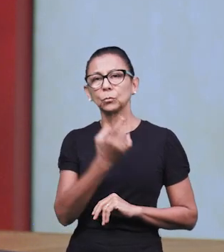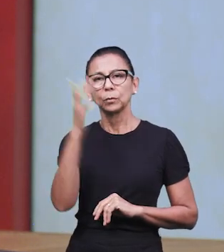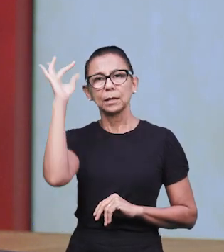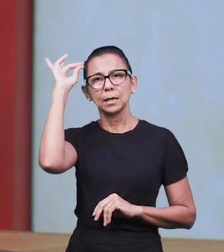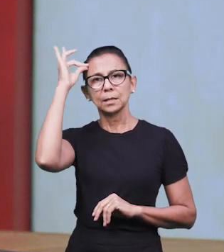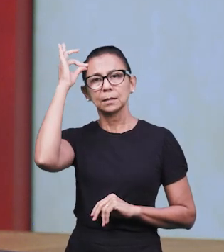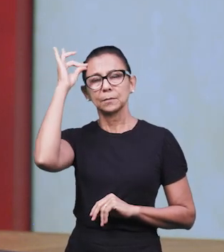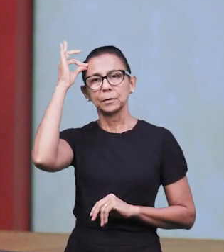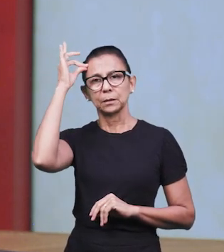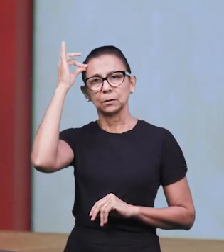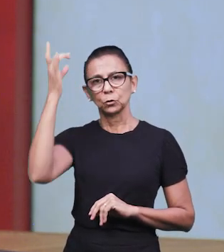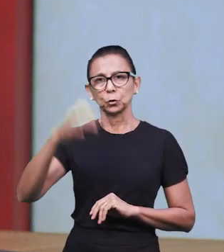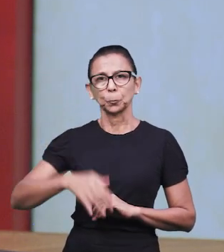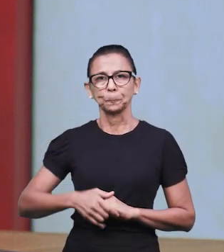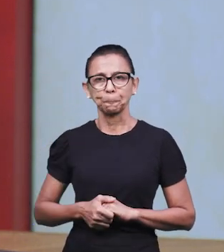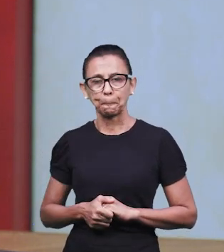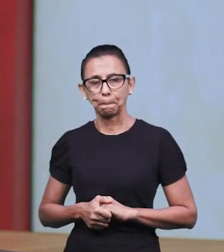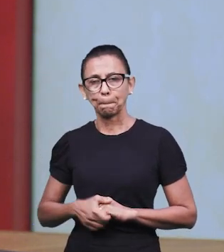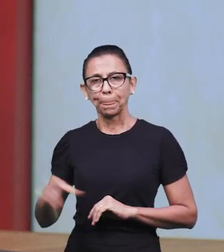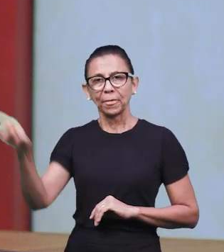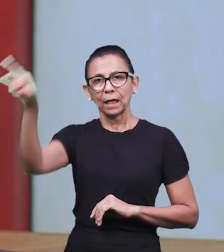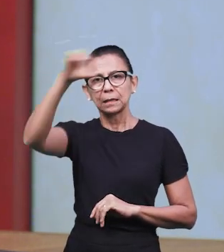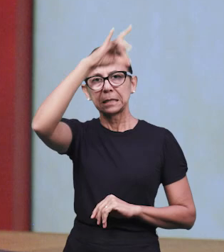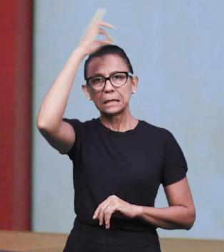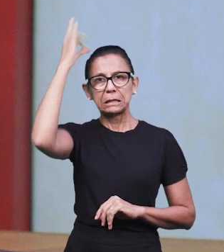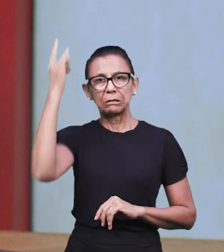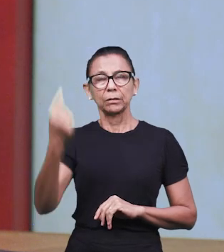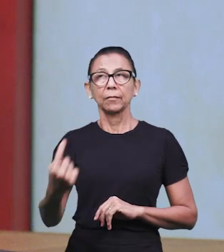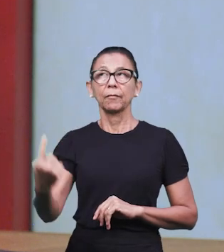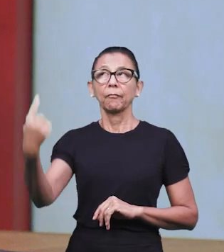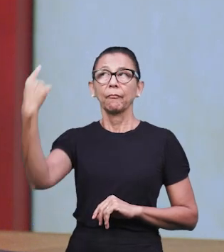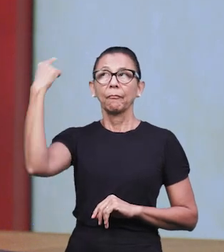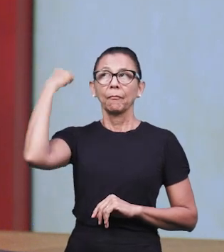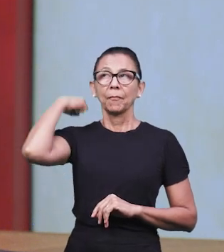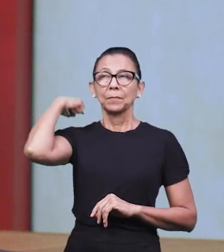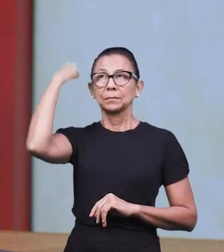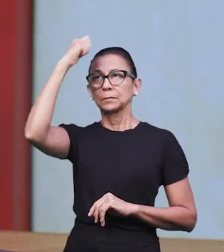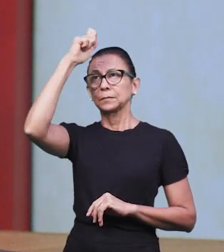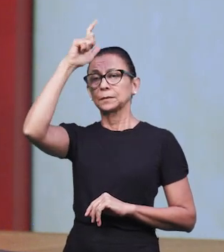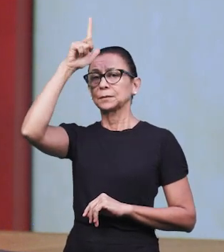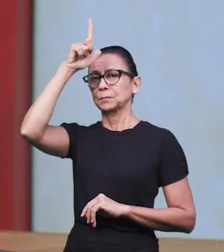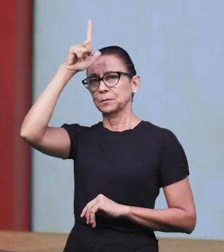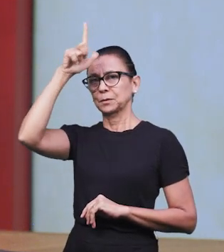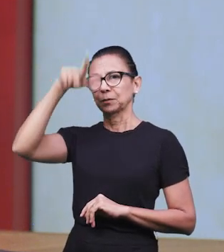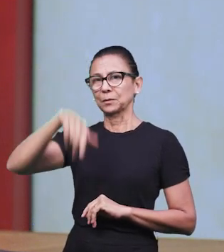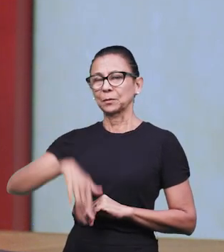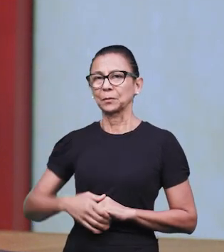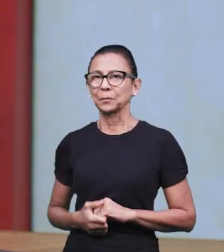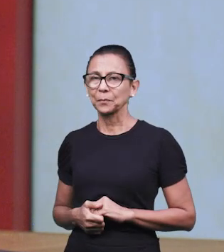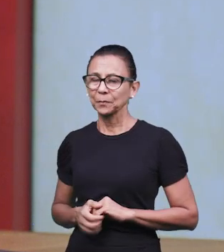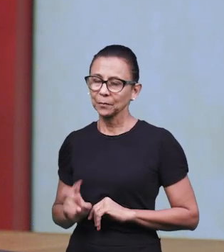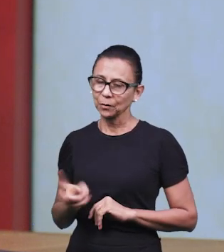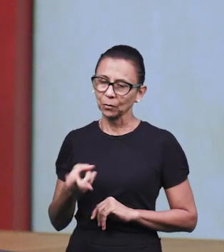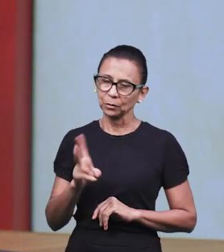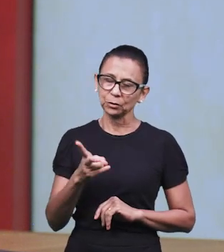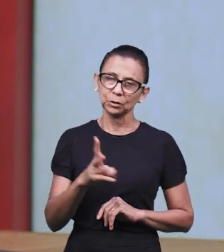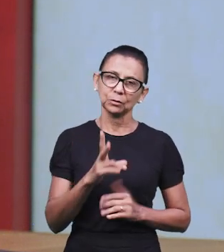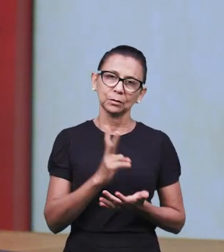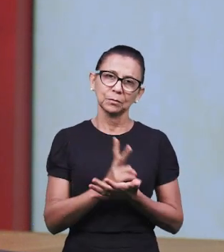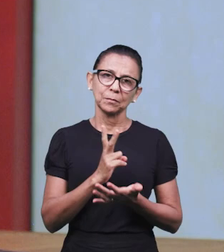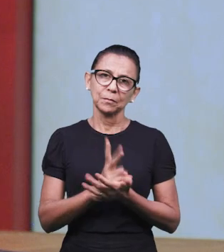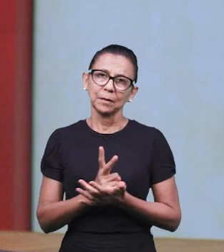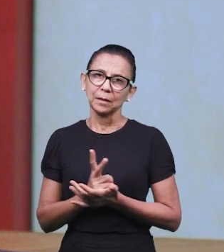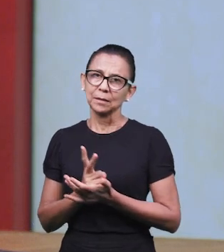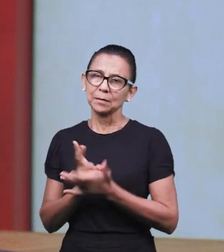que lá atrás ele inspirou. E aí você, no mesmo